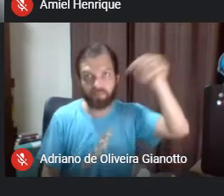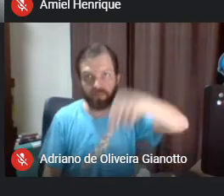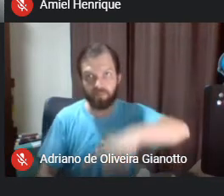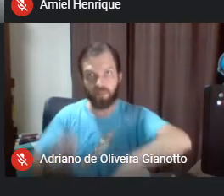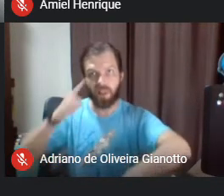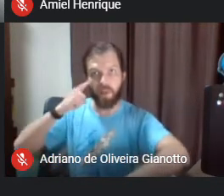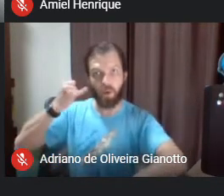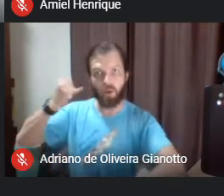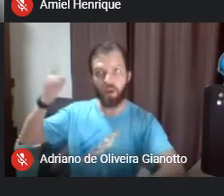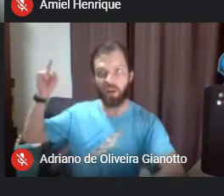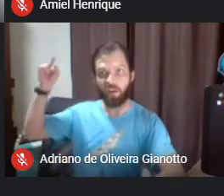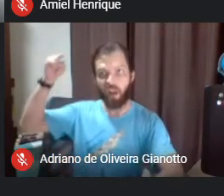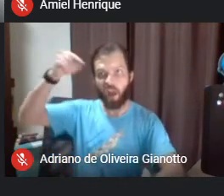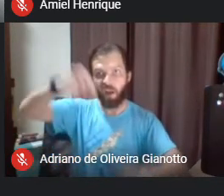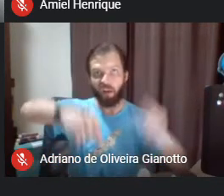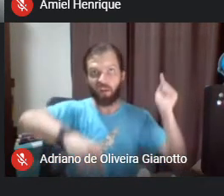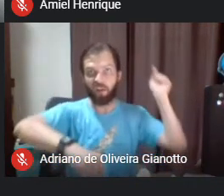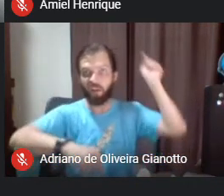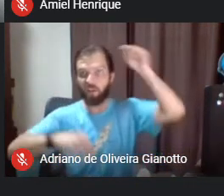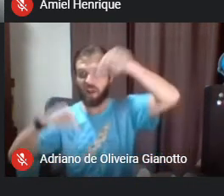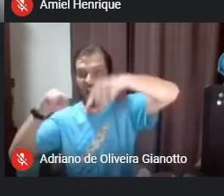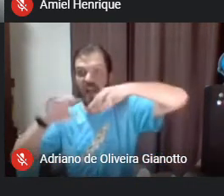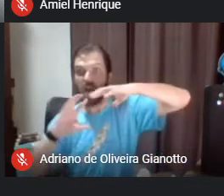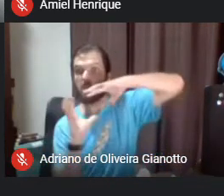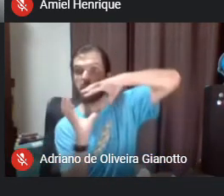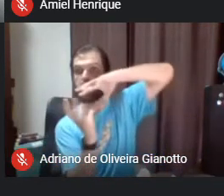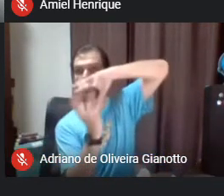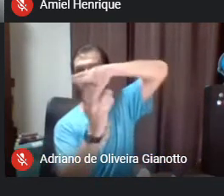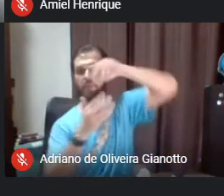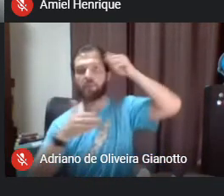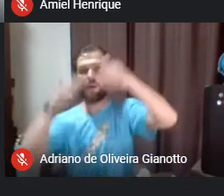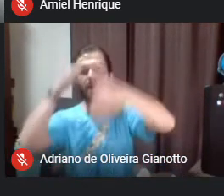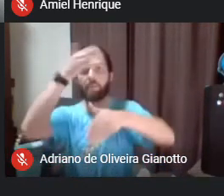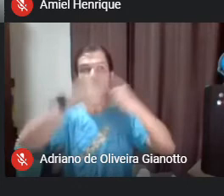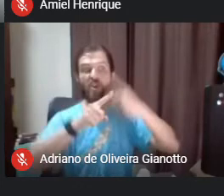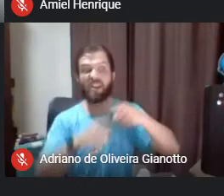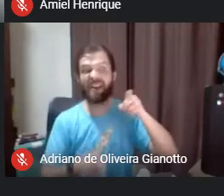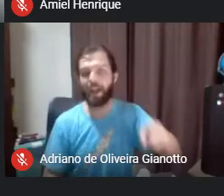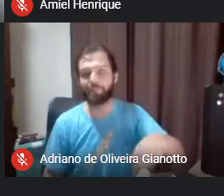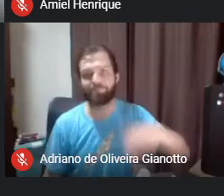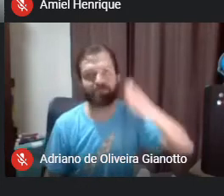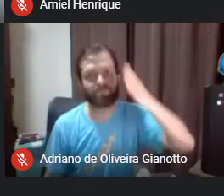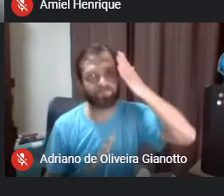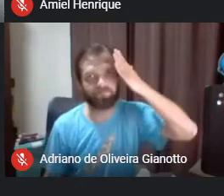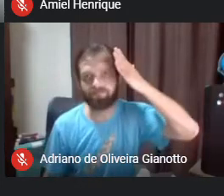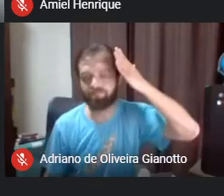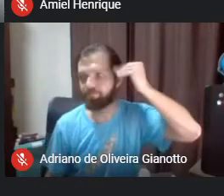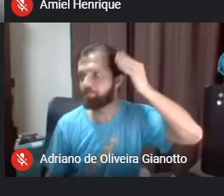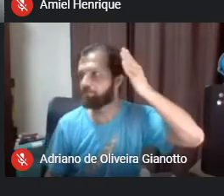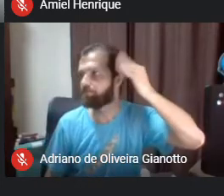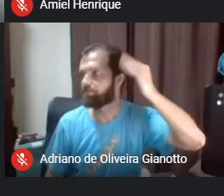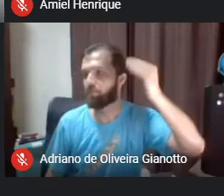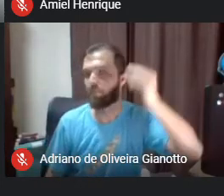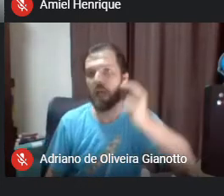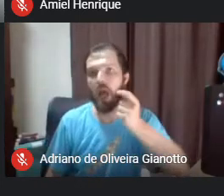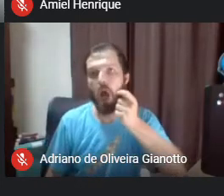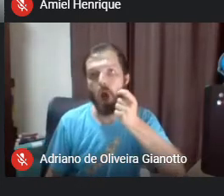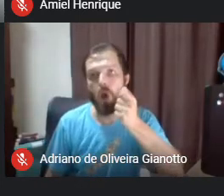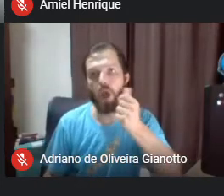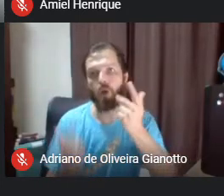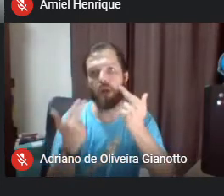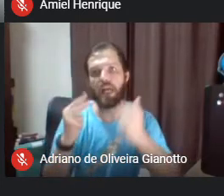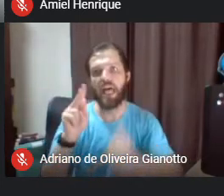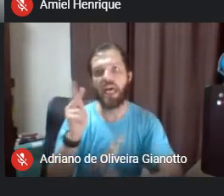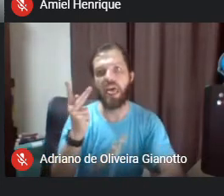Essa universidade, então tem gente do mundo inteiro, da Inglaterra, da Alemanha, surdos do mundo inteiro que